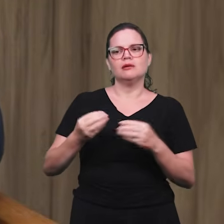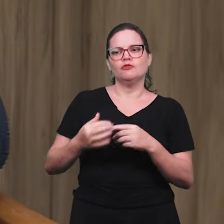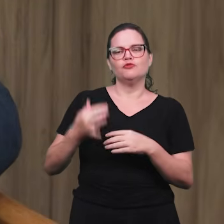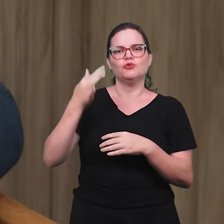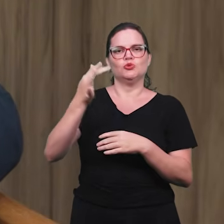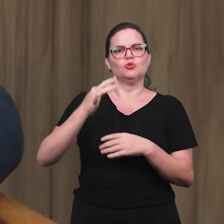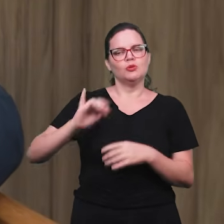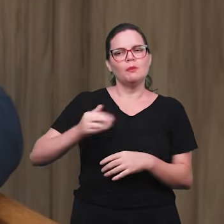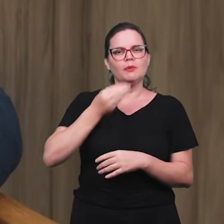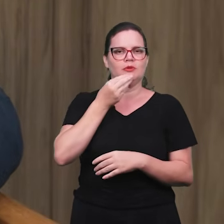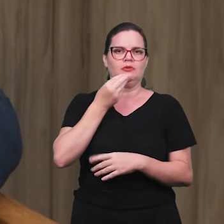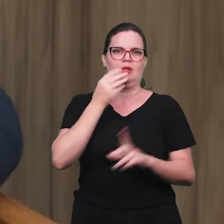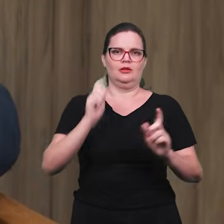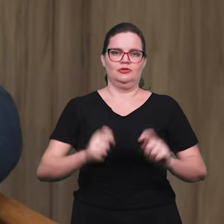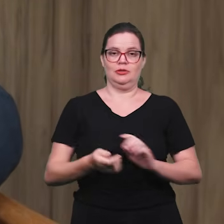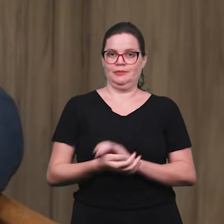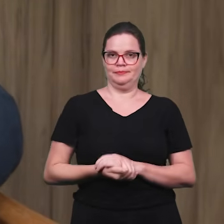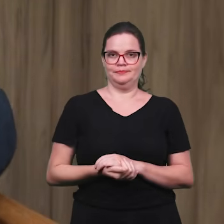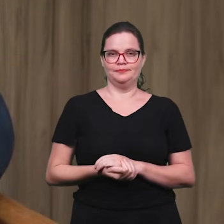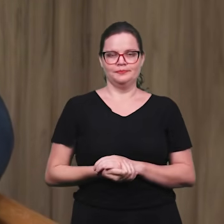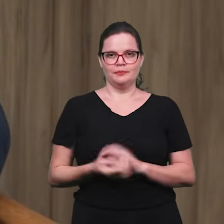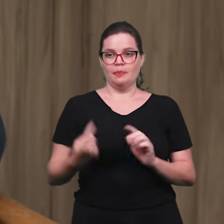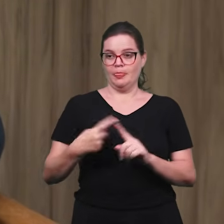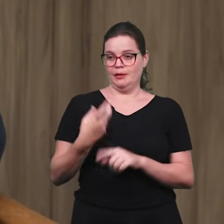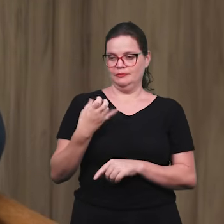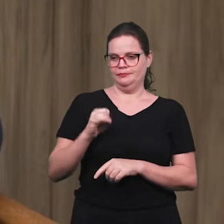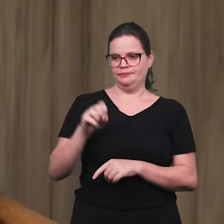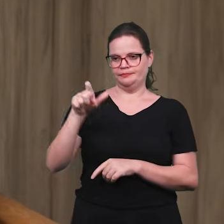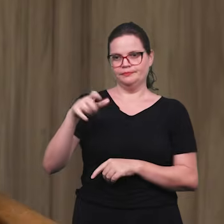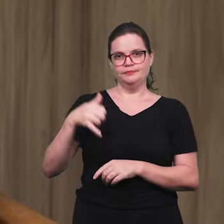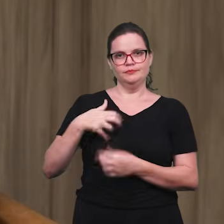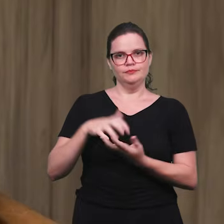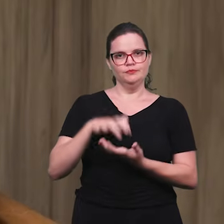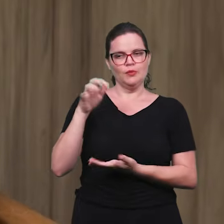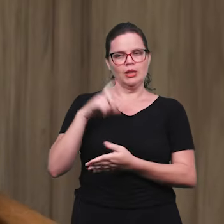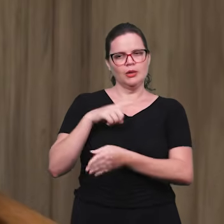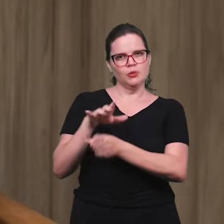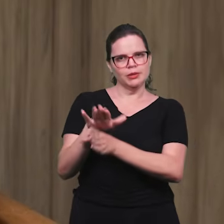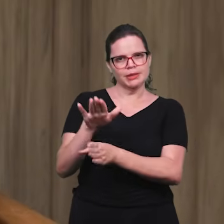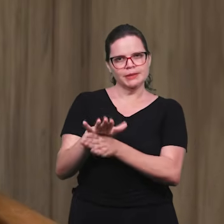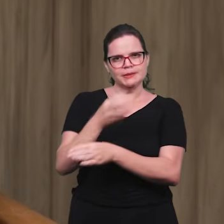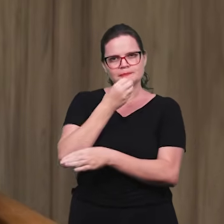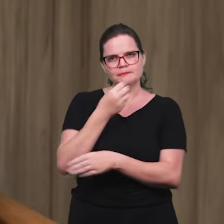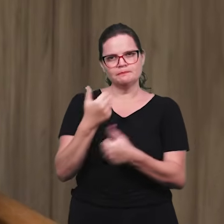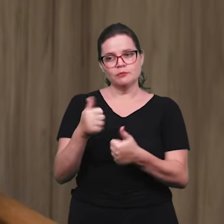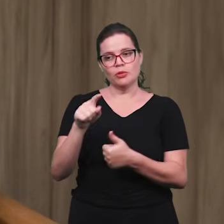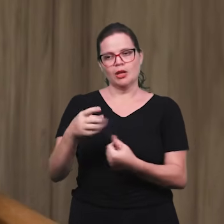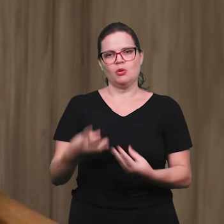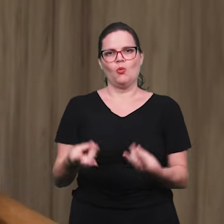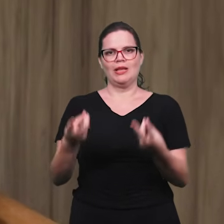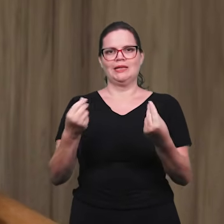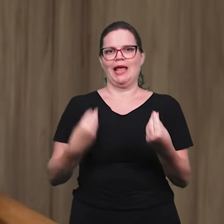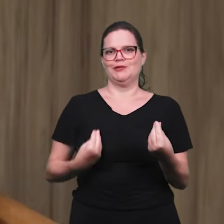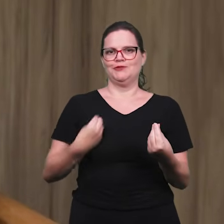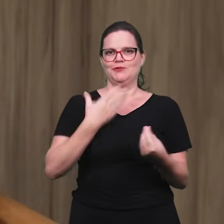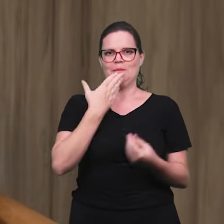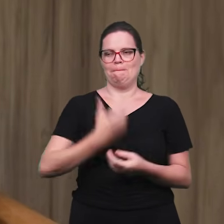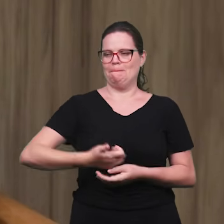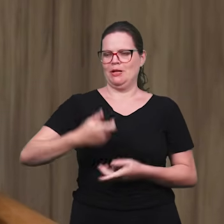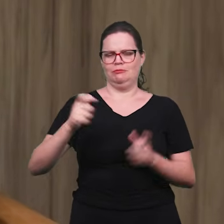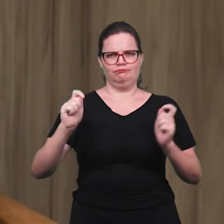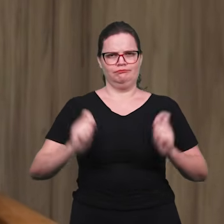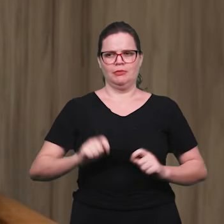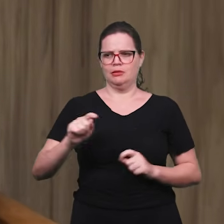quando esse idoso ele é bem conduzido, naturalmente ele vai ter uma qualidade de vida